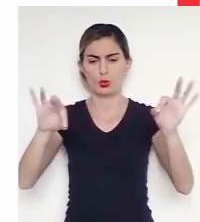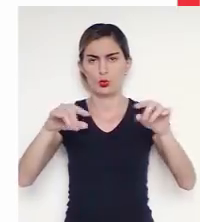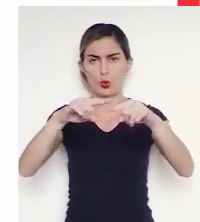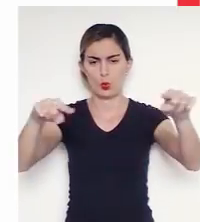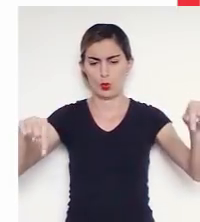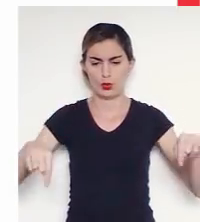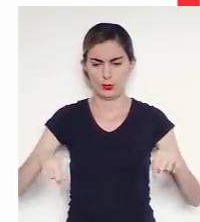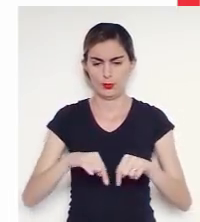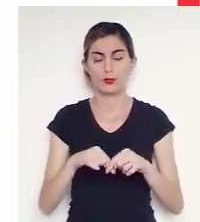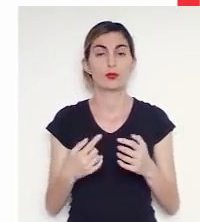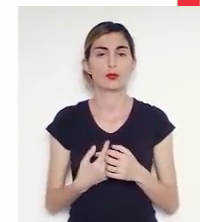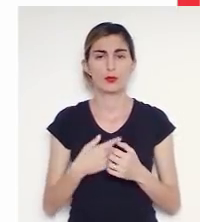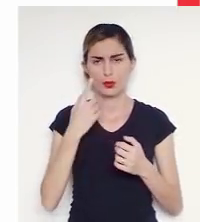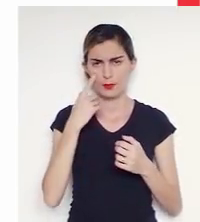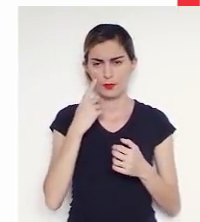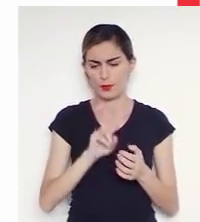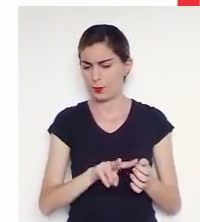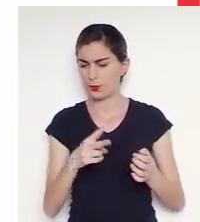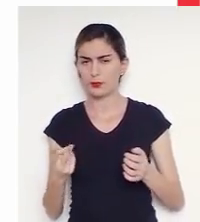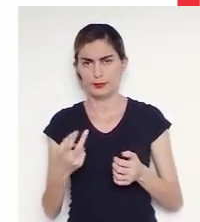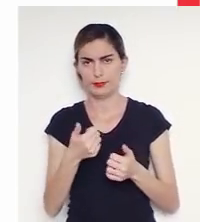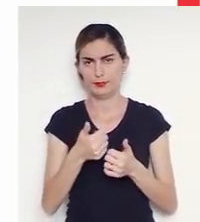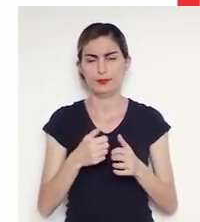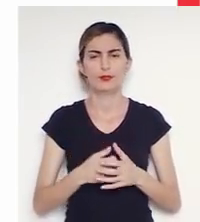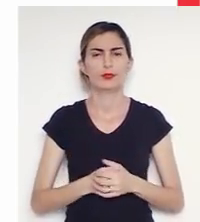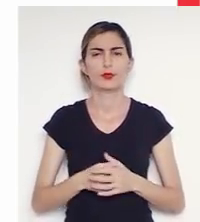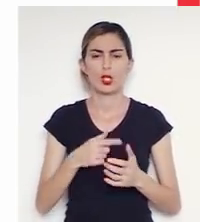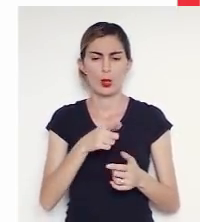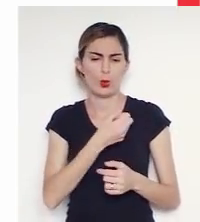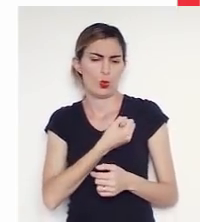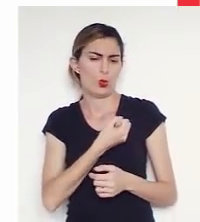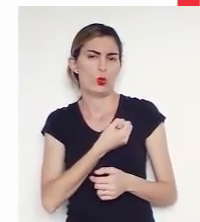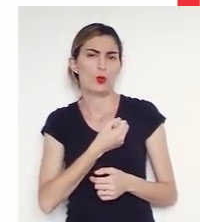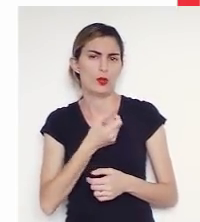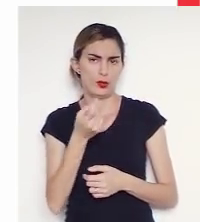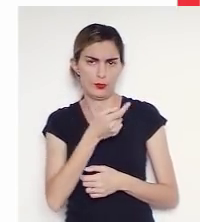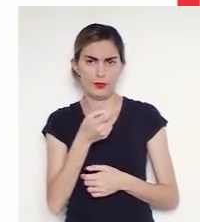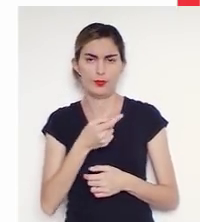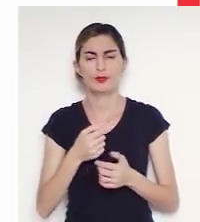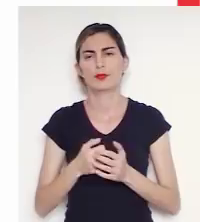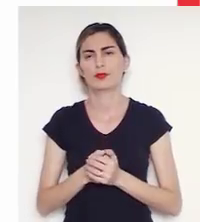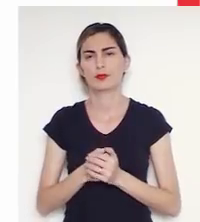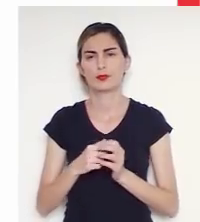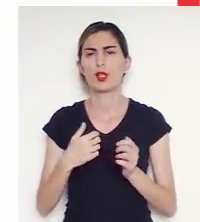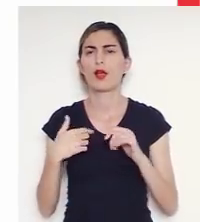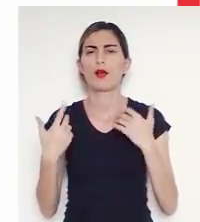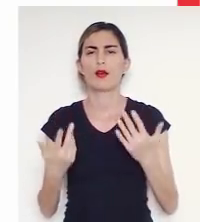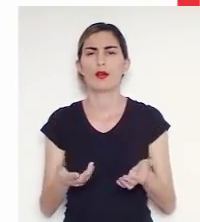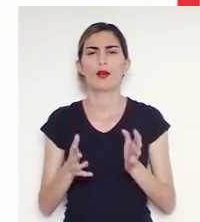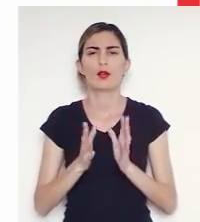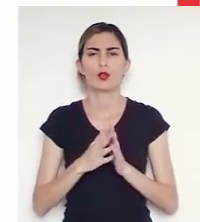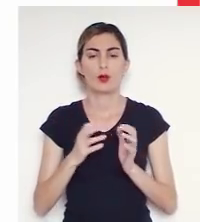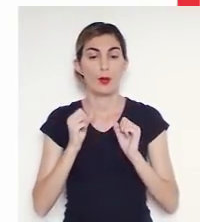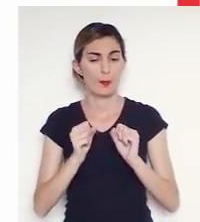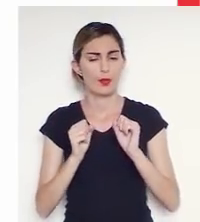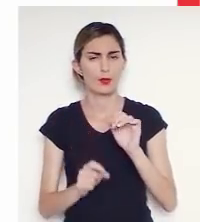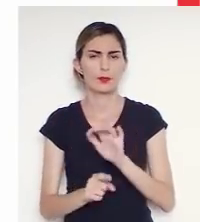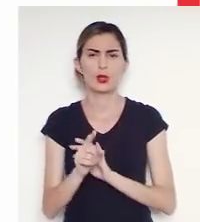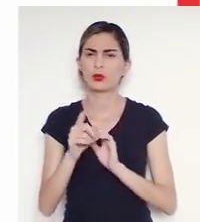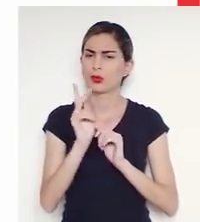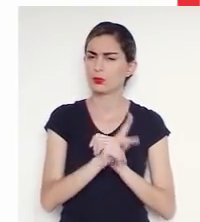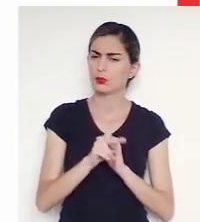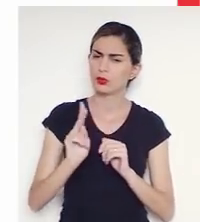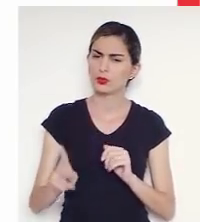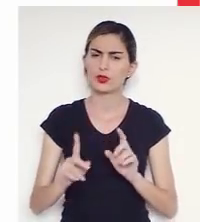Vamos converter então para o metro quadrado. Nós temos aquele número ali. A questão é, você pode